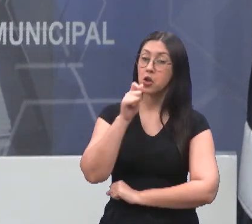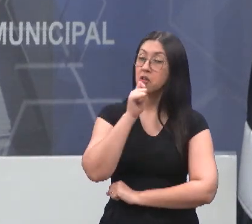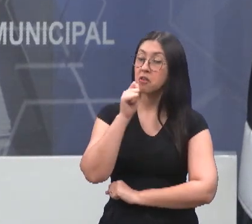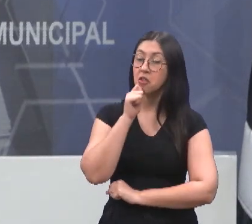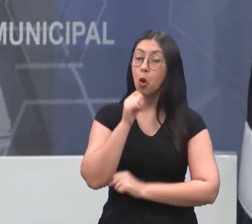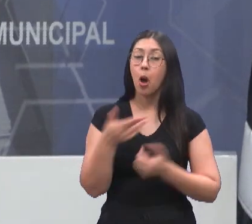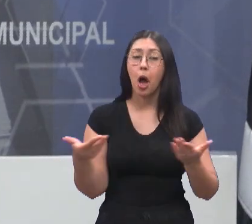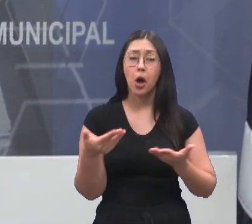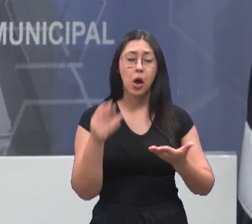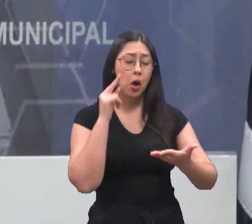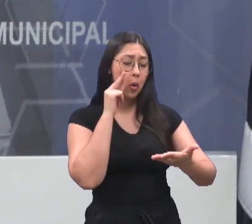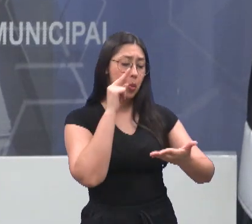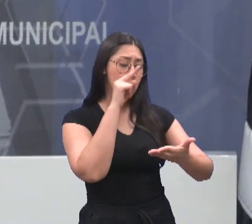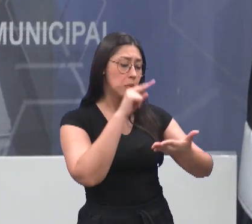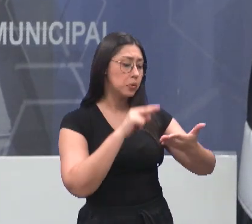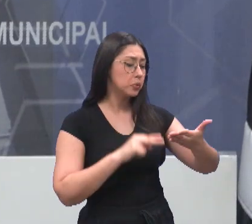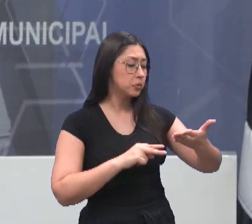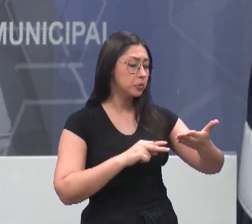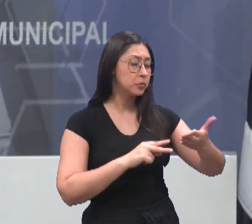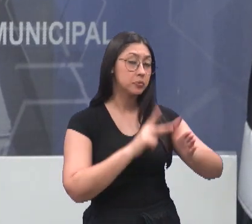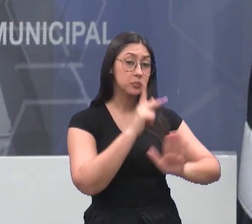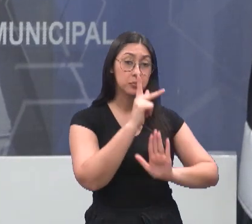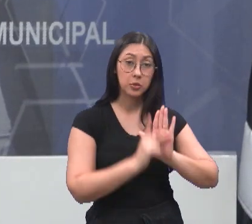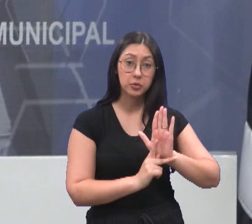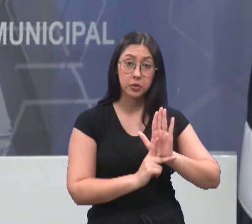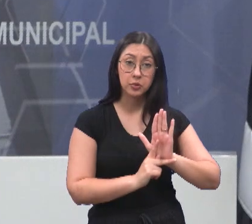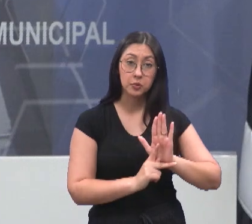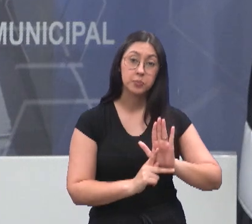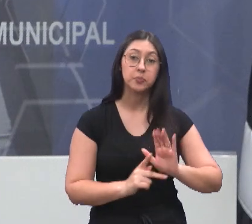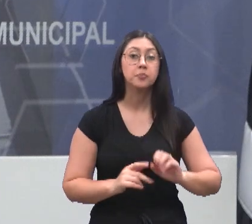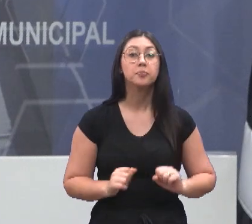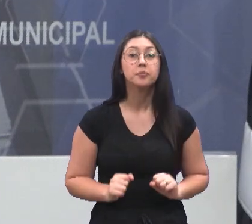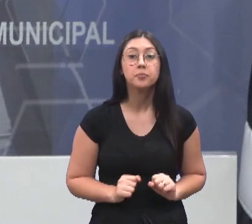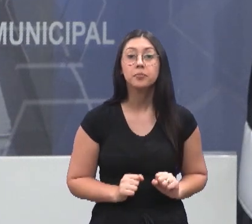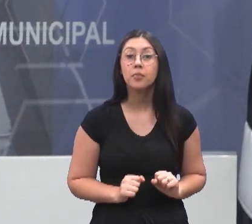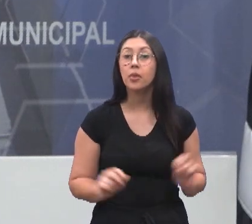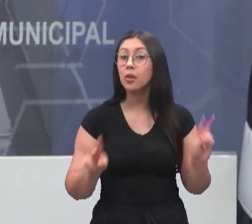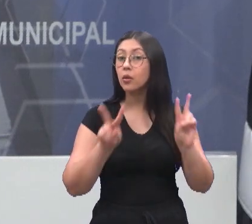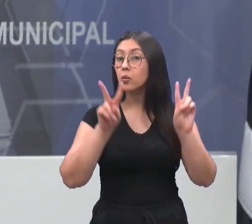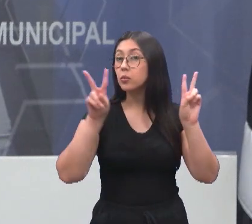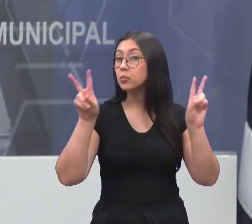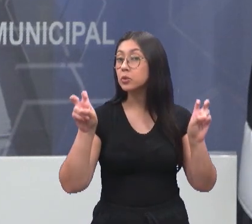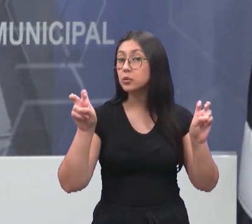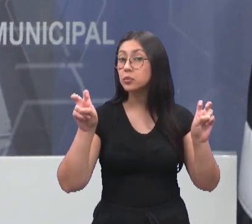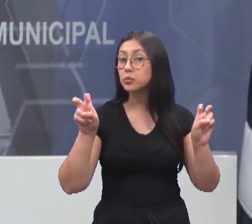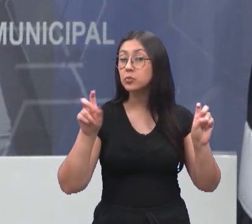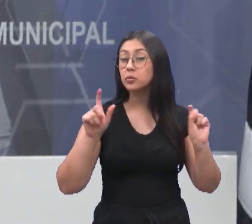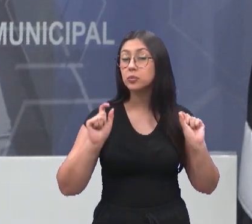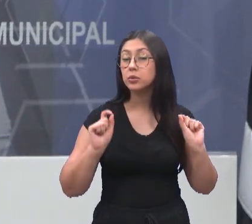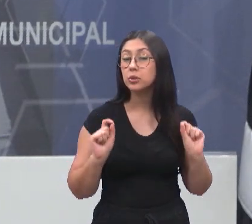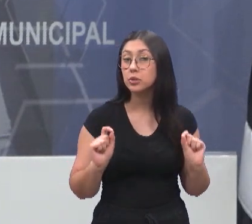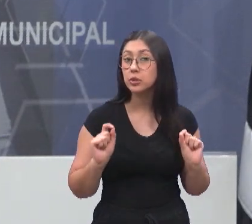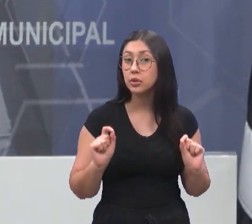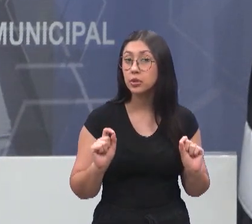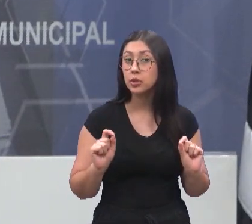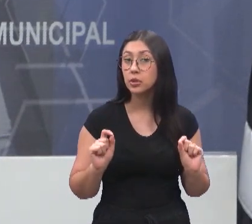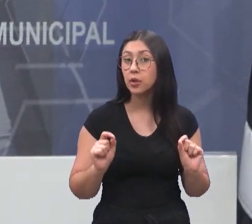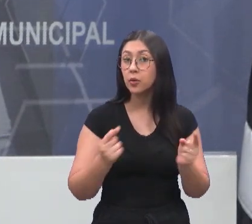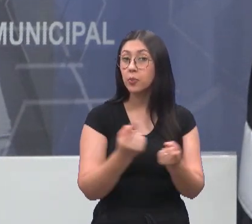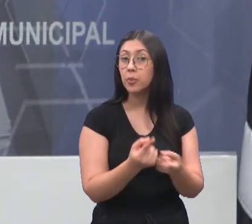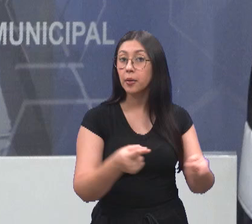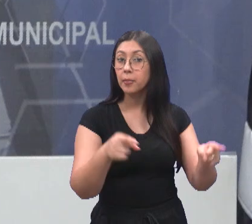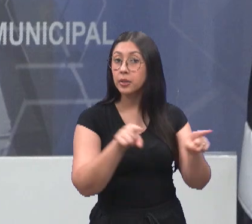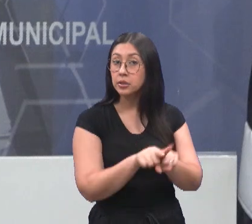agora nessa legislatura. Ele trata de um convênio, né,